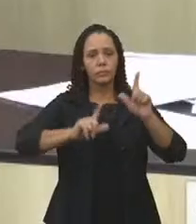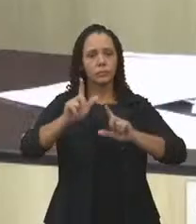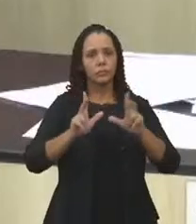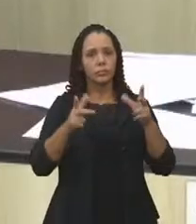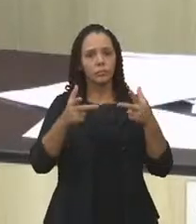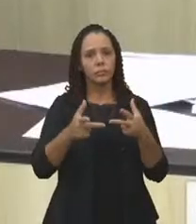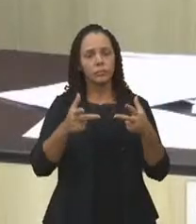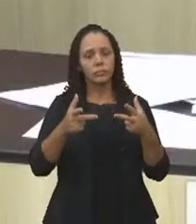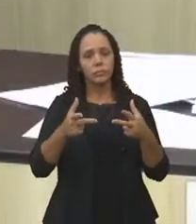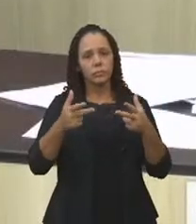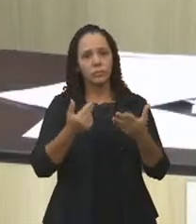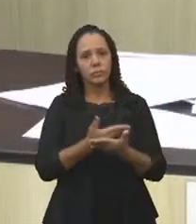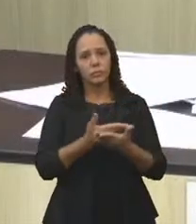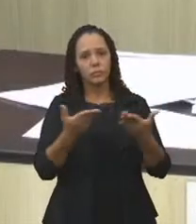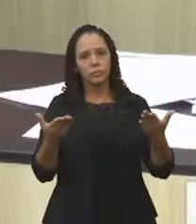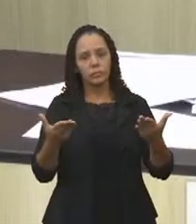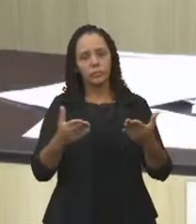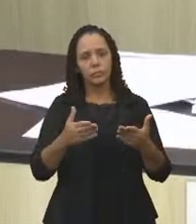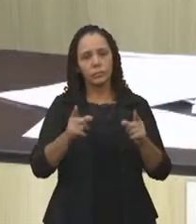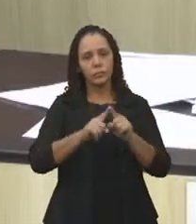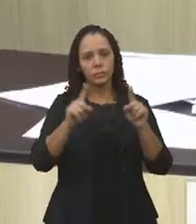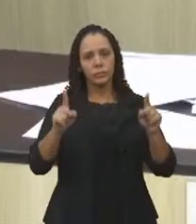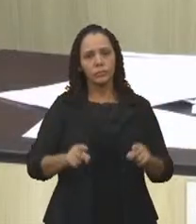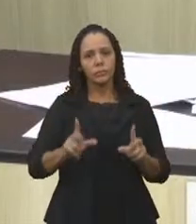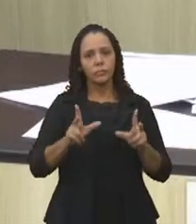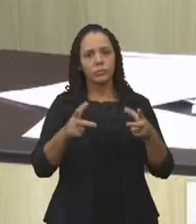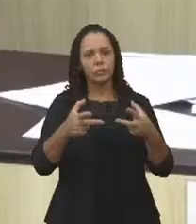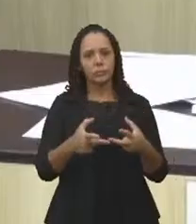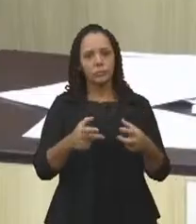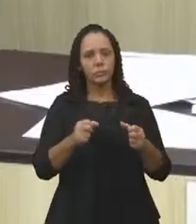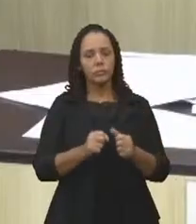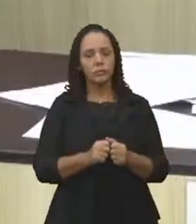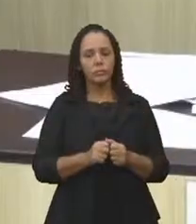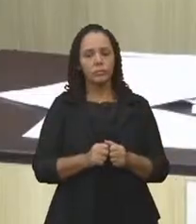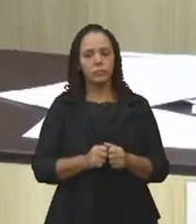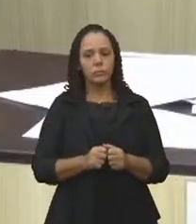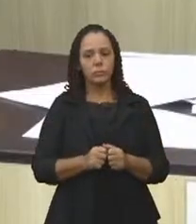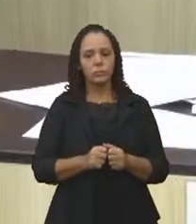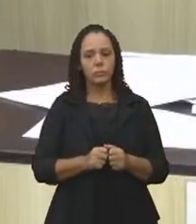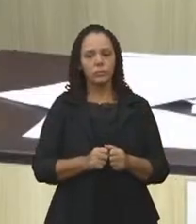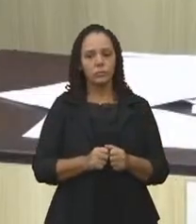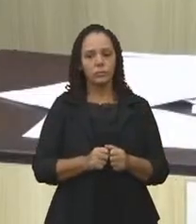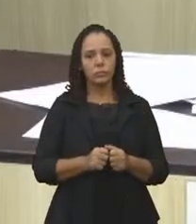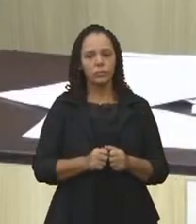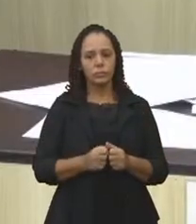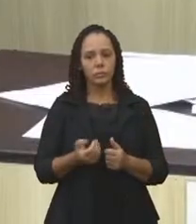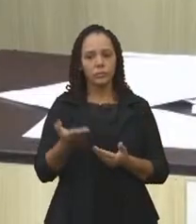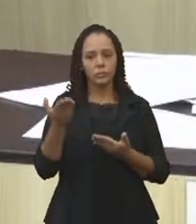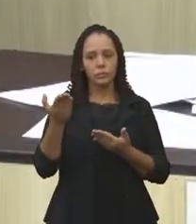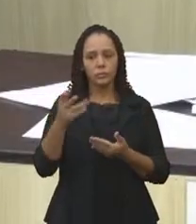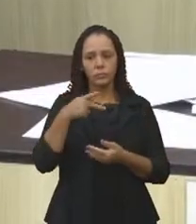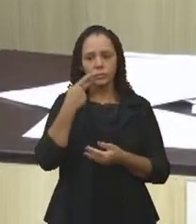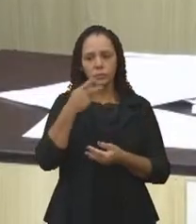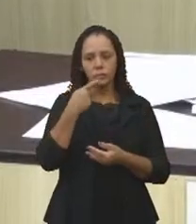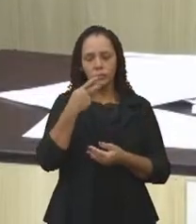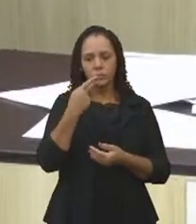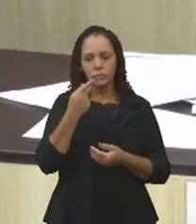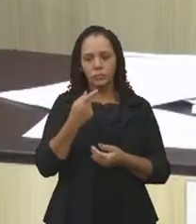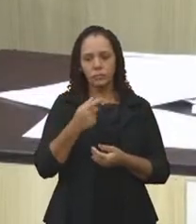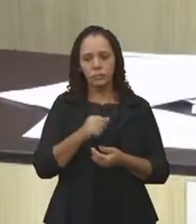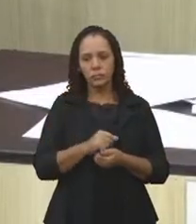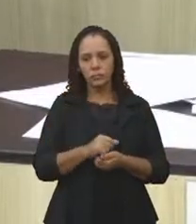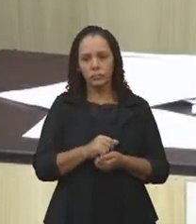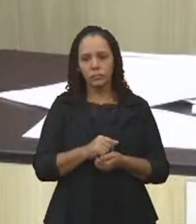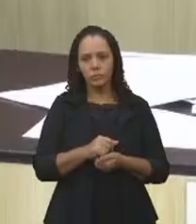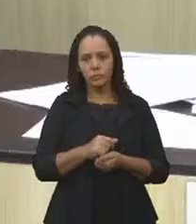todos que estão aqui presentes, servidores dessa casa, e passar para o Daniel fazer uma palavra também. Tem mais